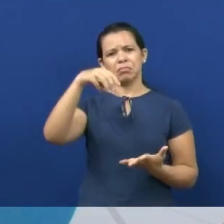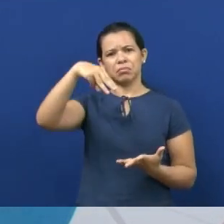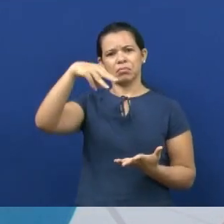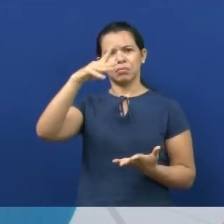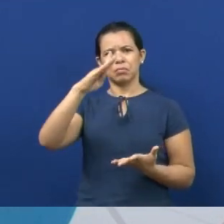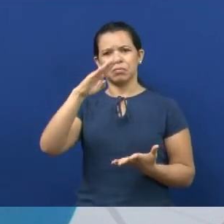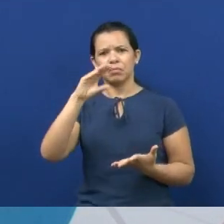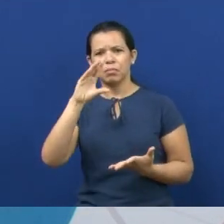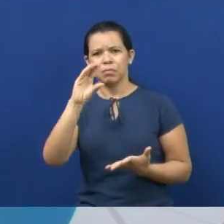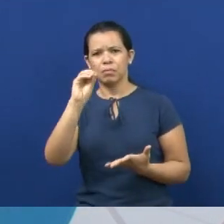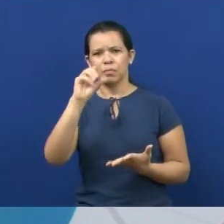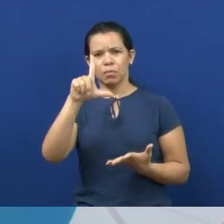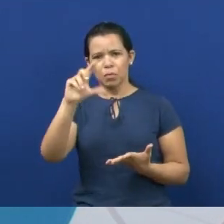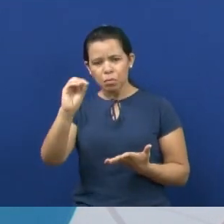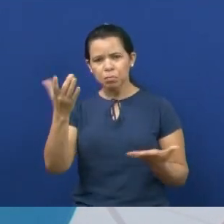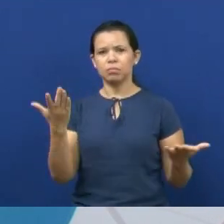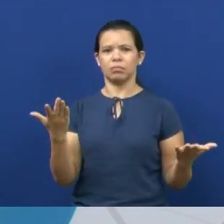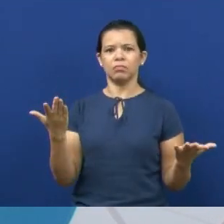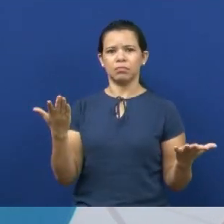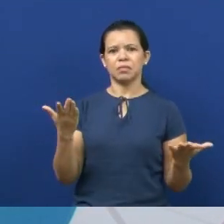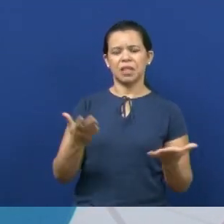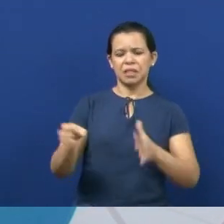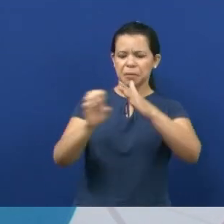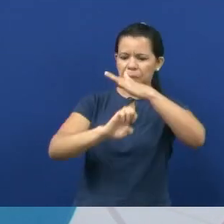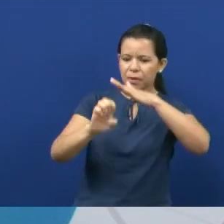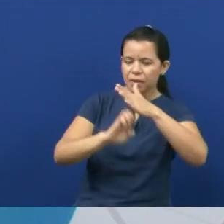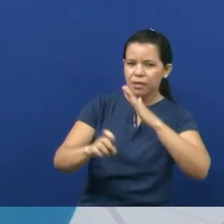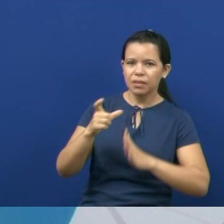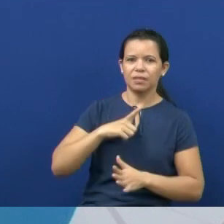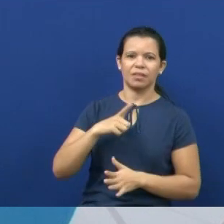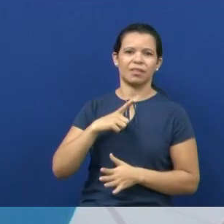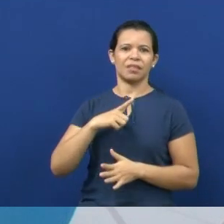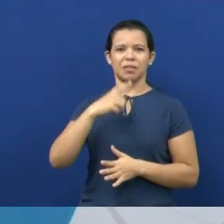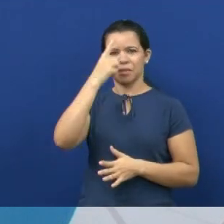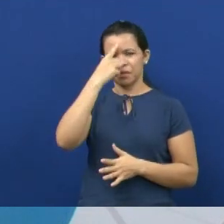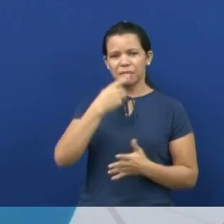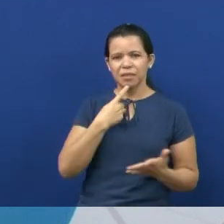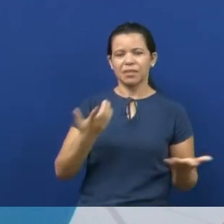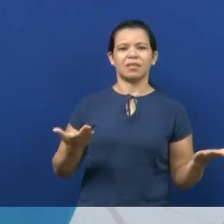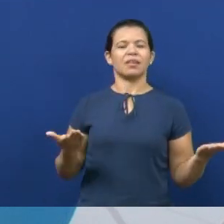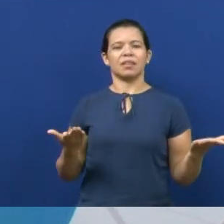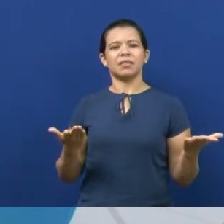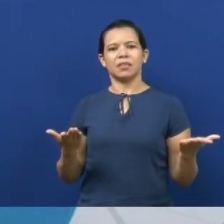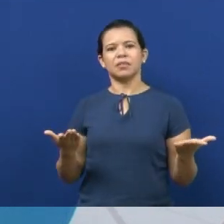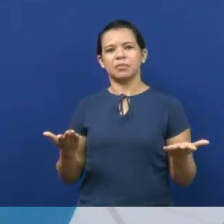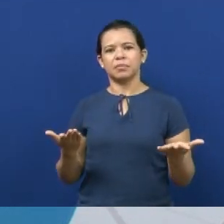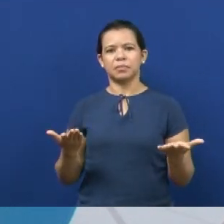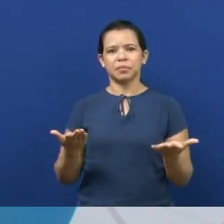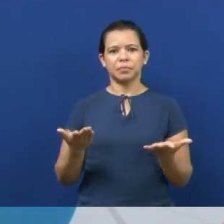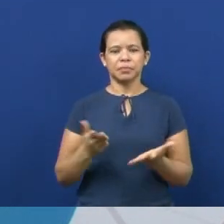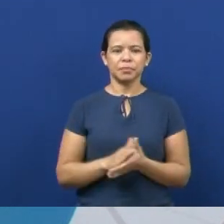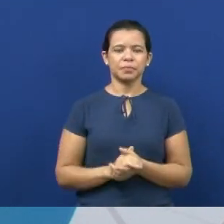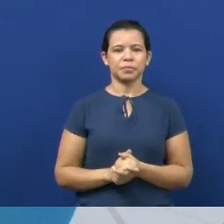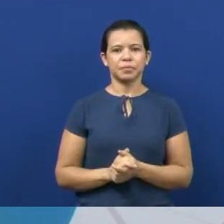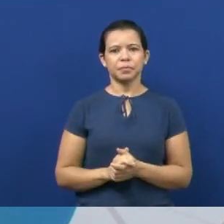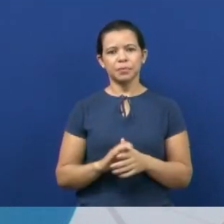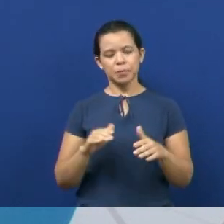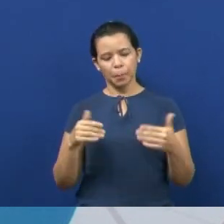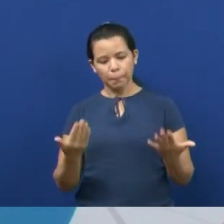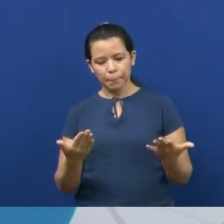as religiões também têm os seus símbolos e elas, de uma linguagem clara,